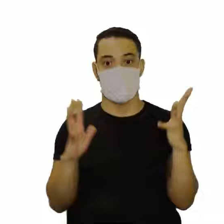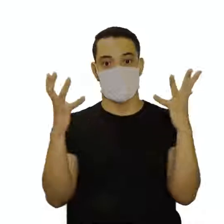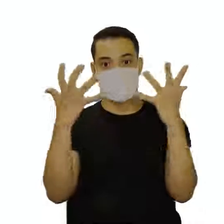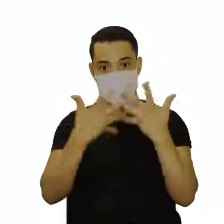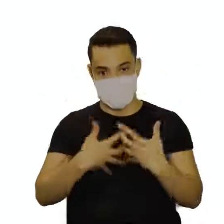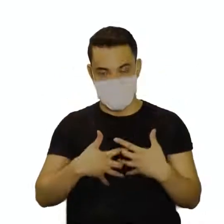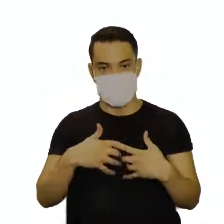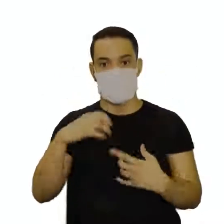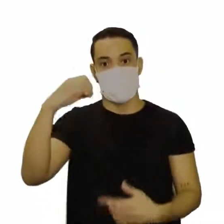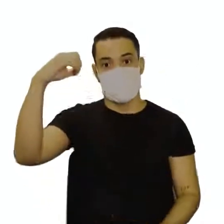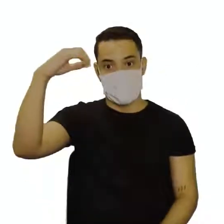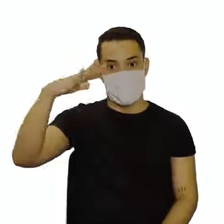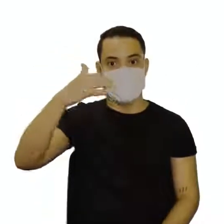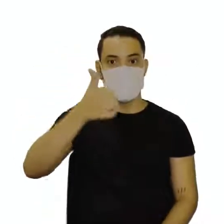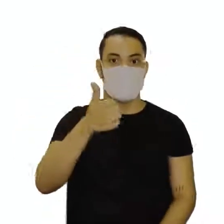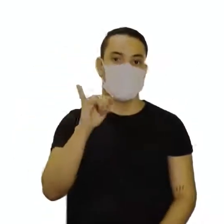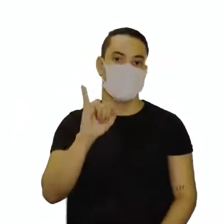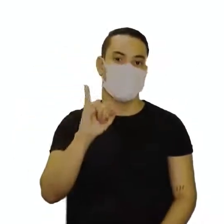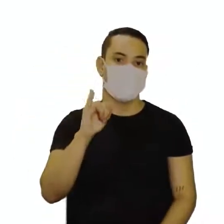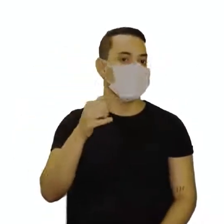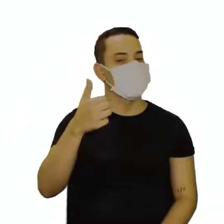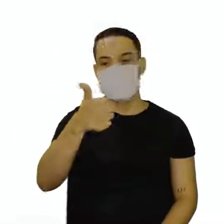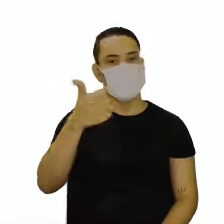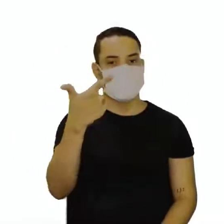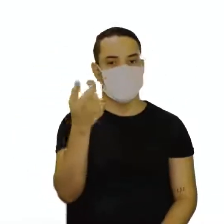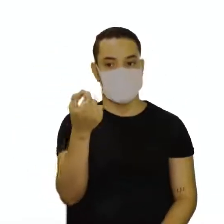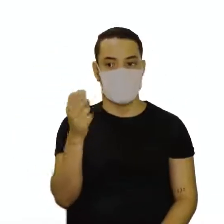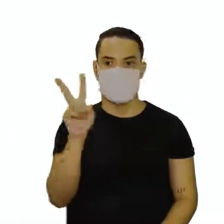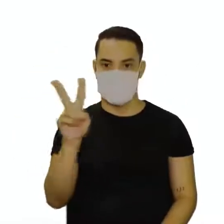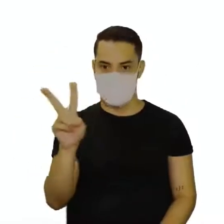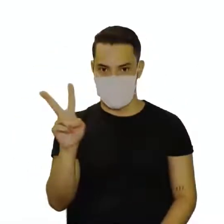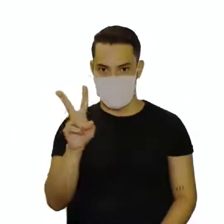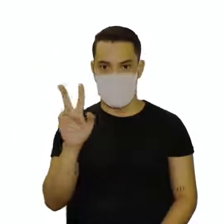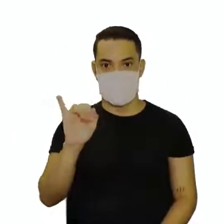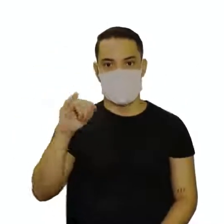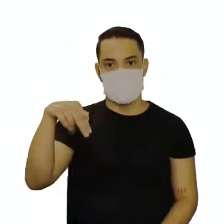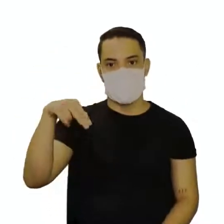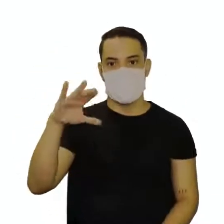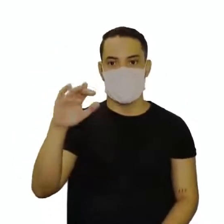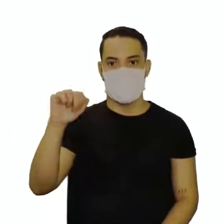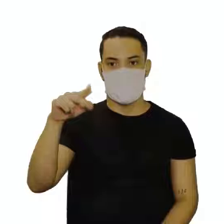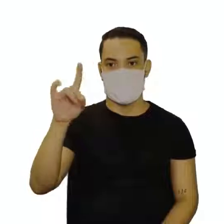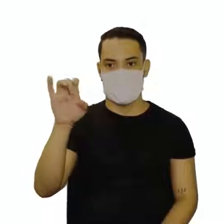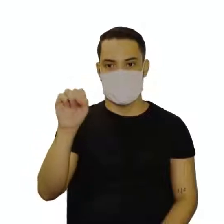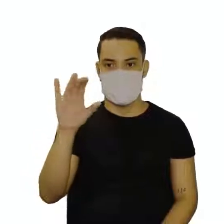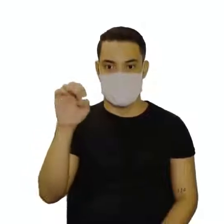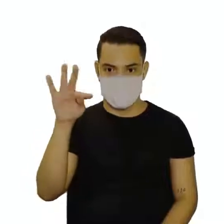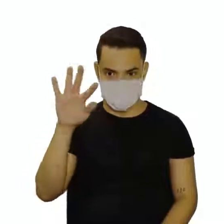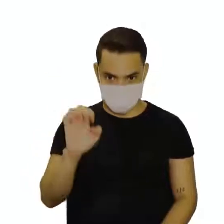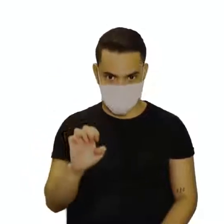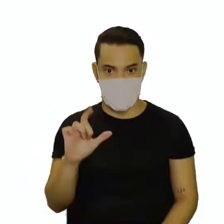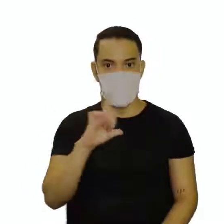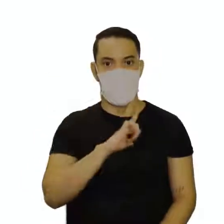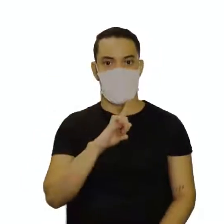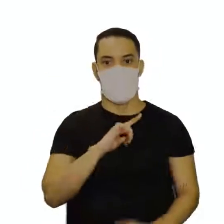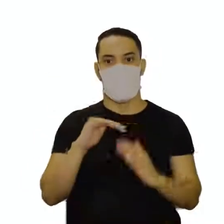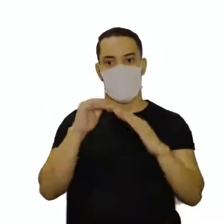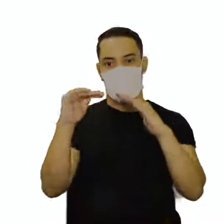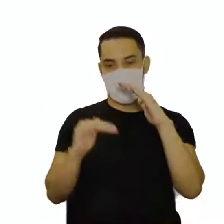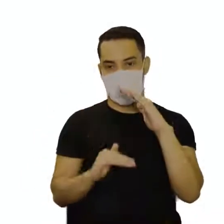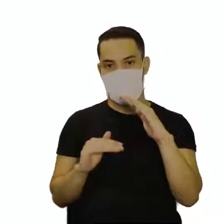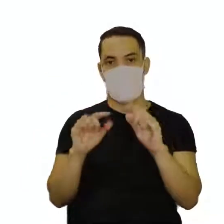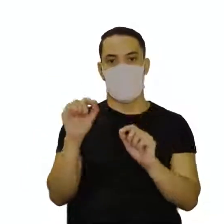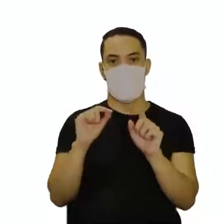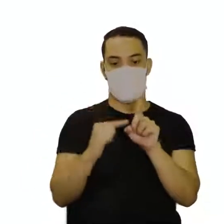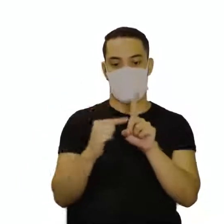de 120 volts. Nessa condição, uma corrente elétrica de intensidade 0,5